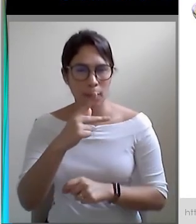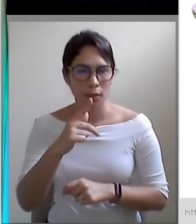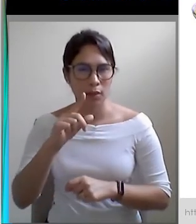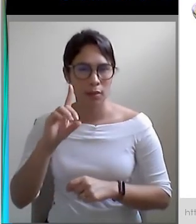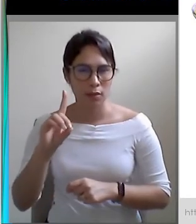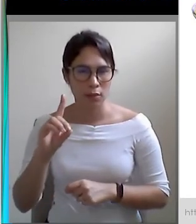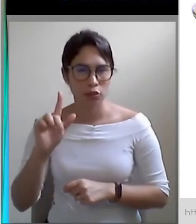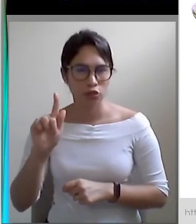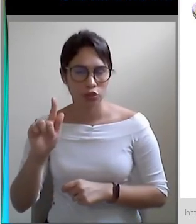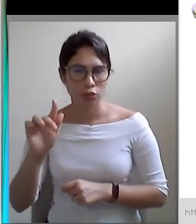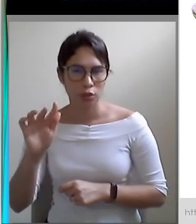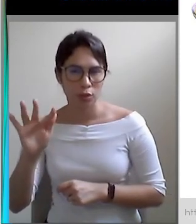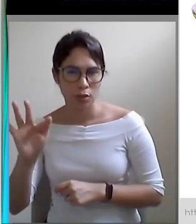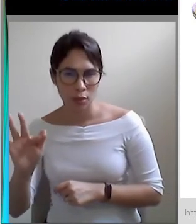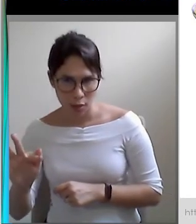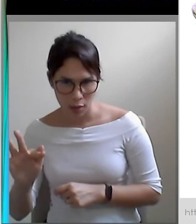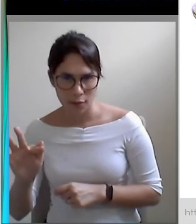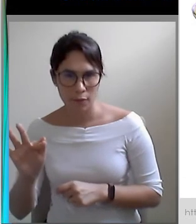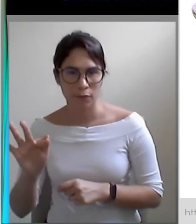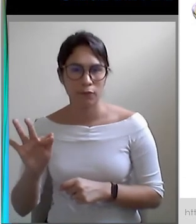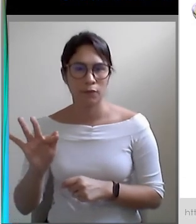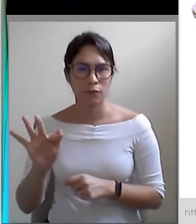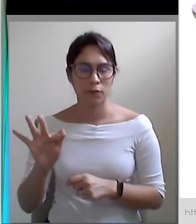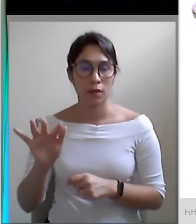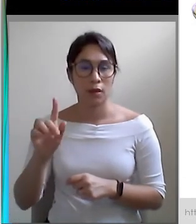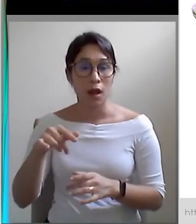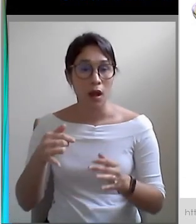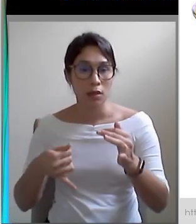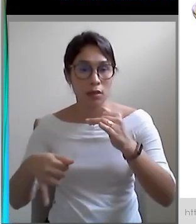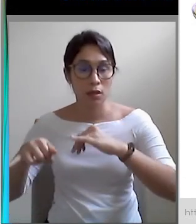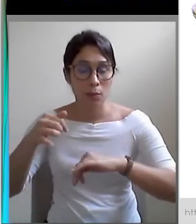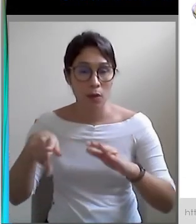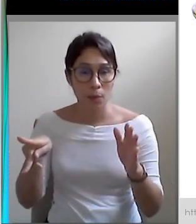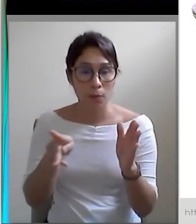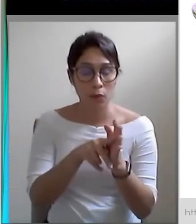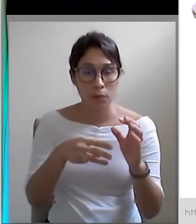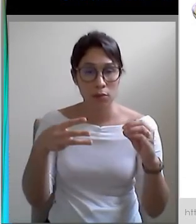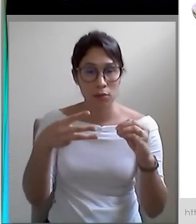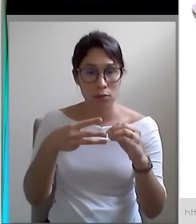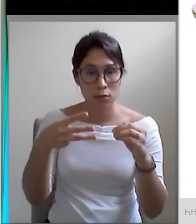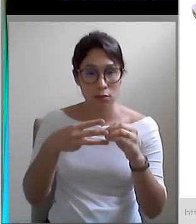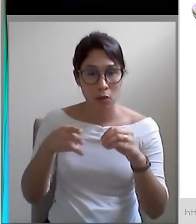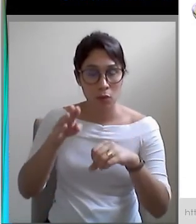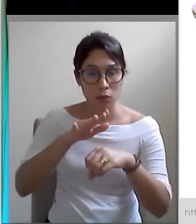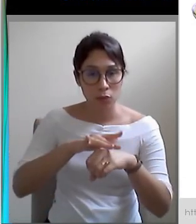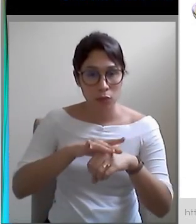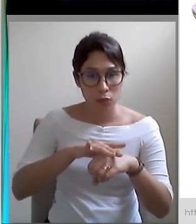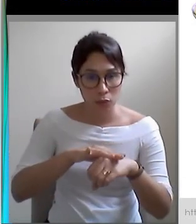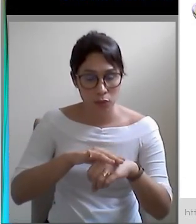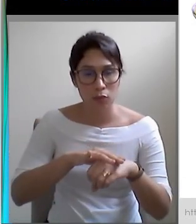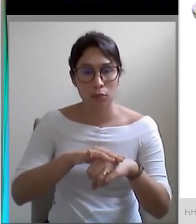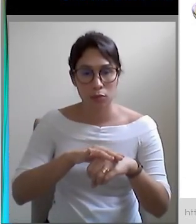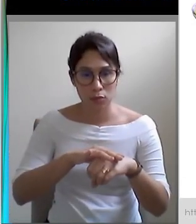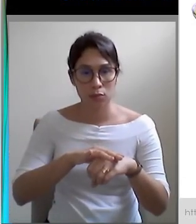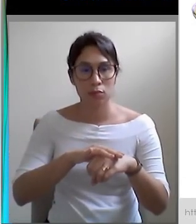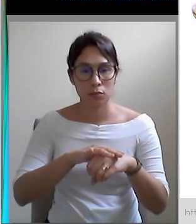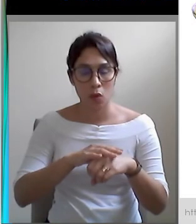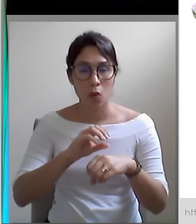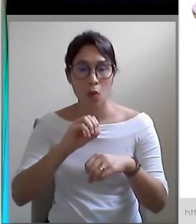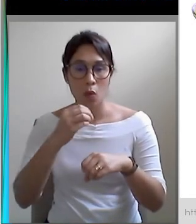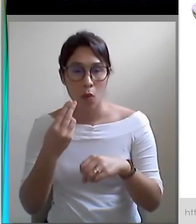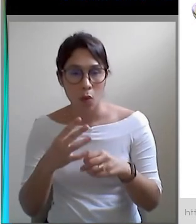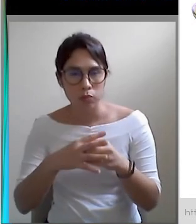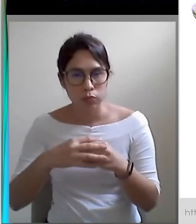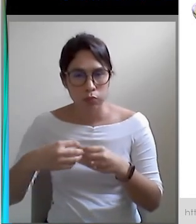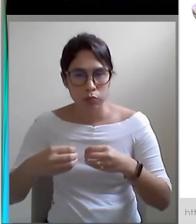plaquetas, ou PDGF, como quimiotáxico para células inflamatórias e